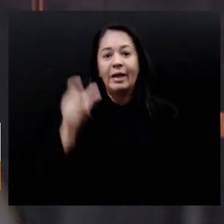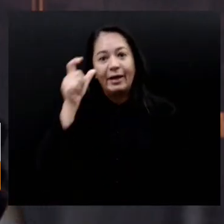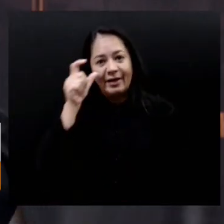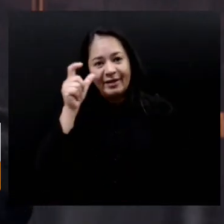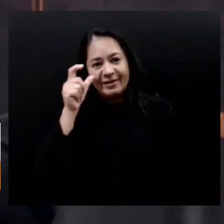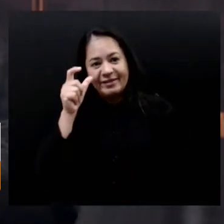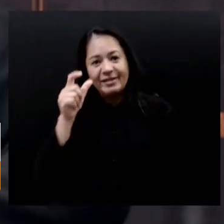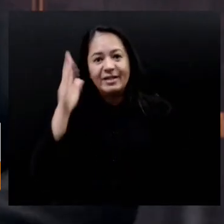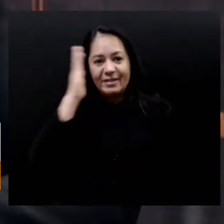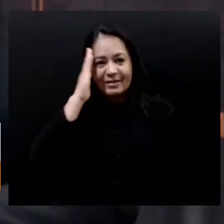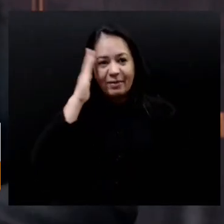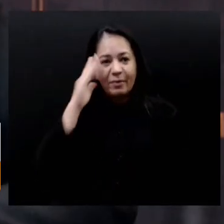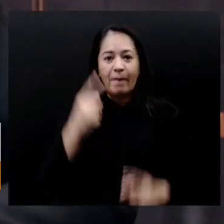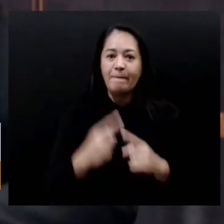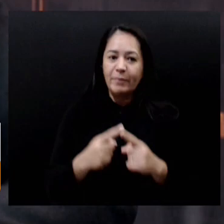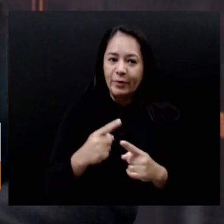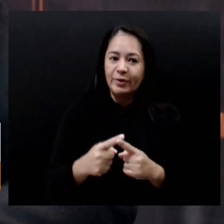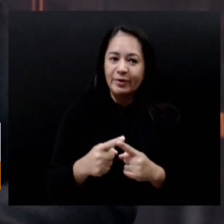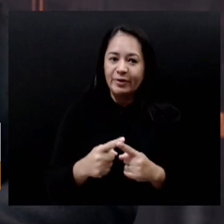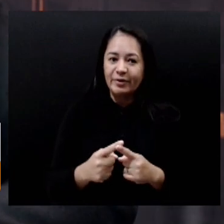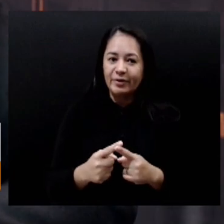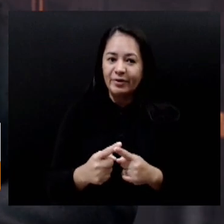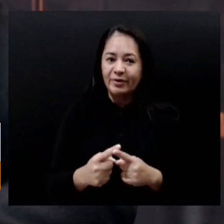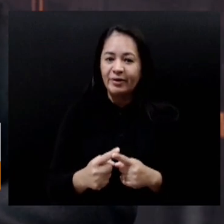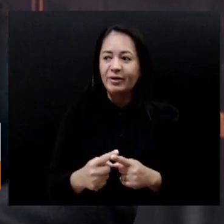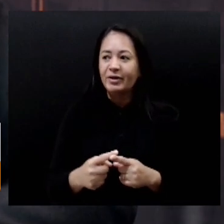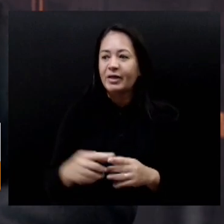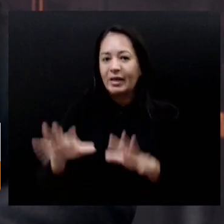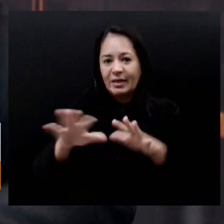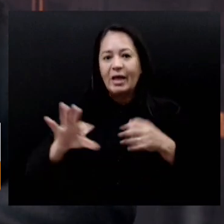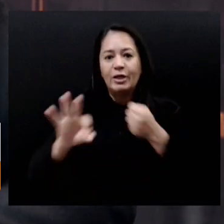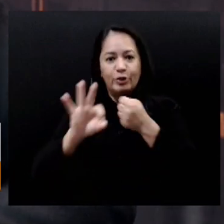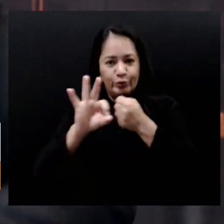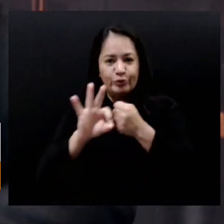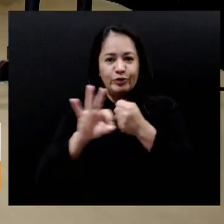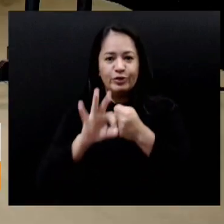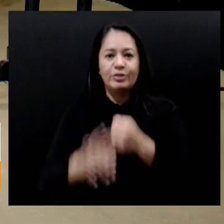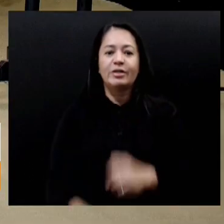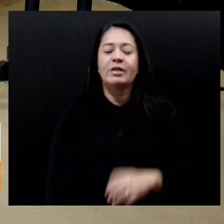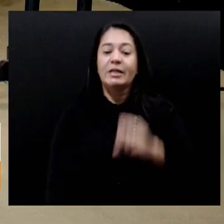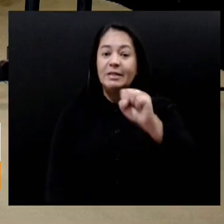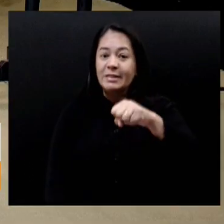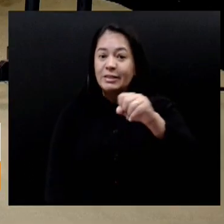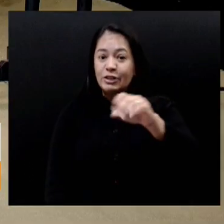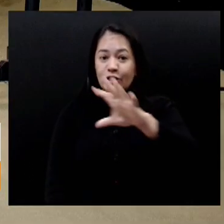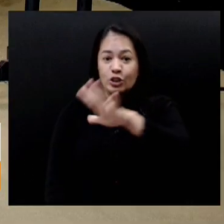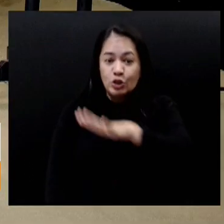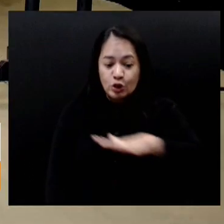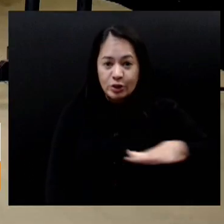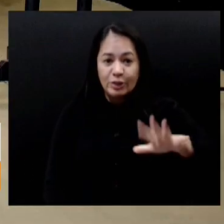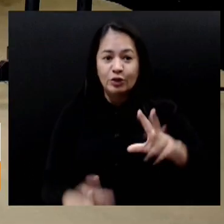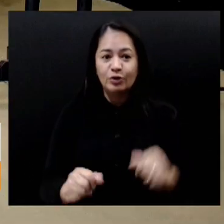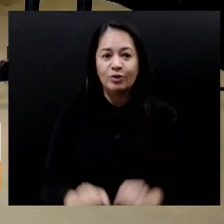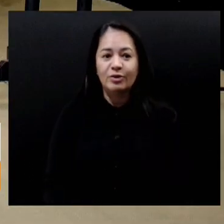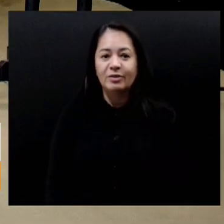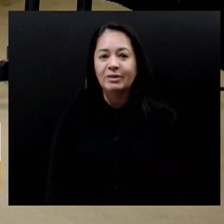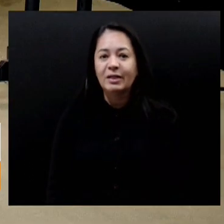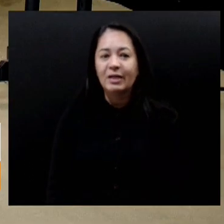cabe no direito, né? Sim, em todas as áreas. Quem que nunca teve um patrão